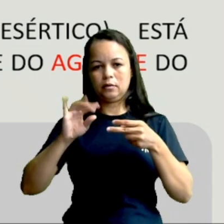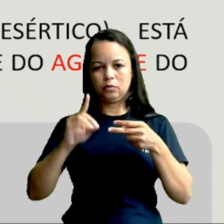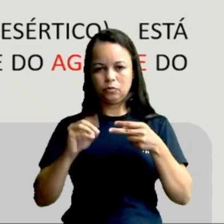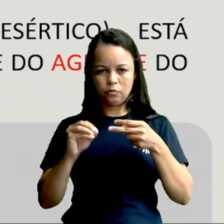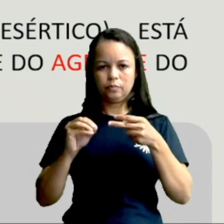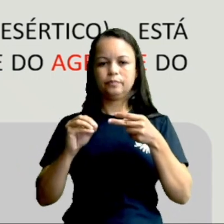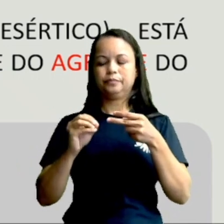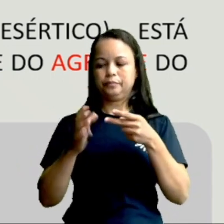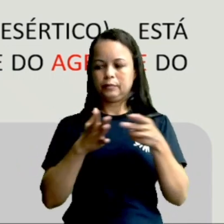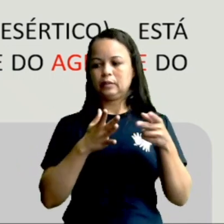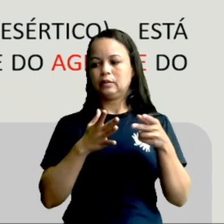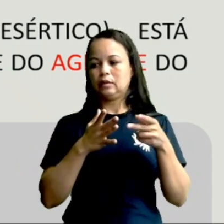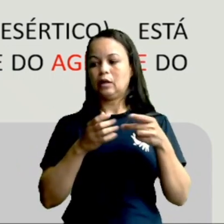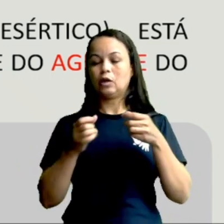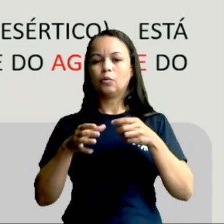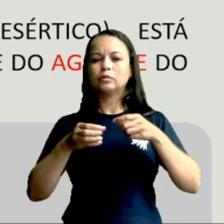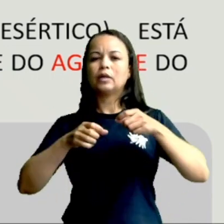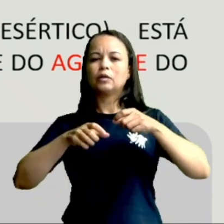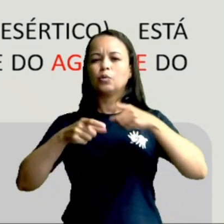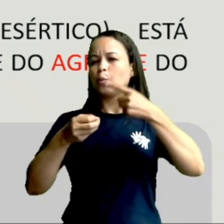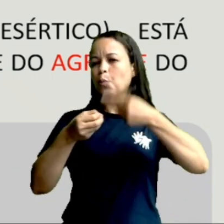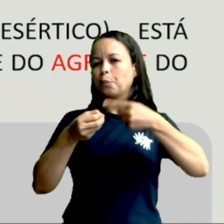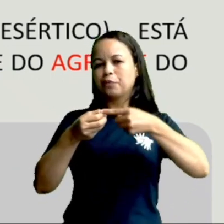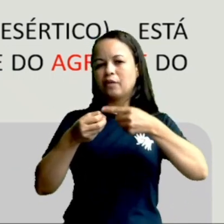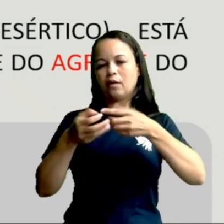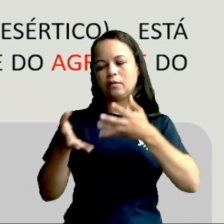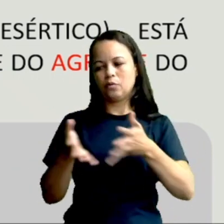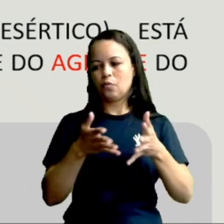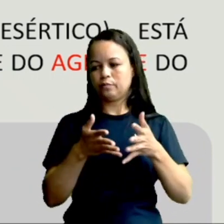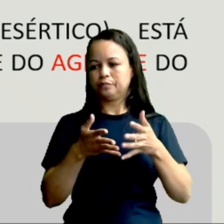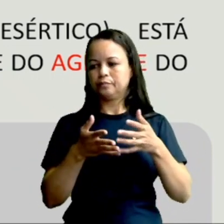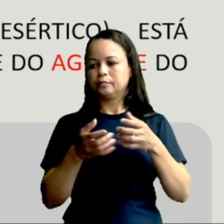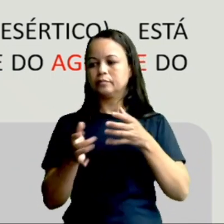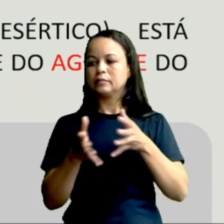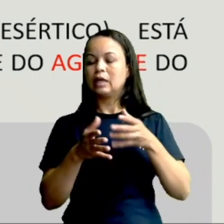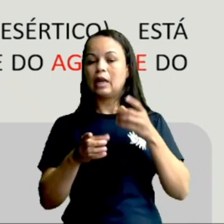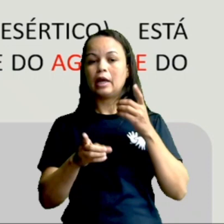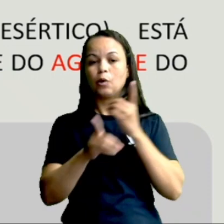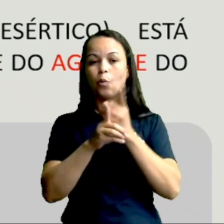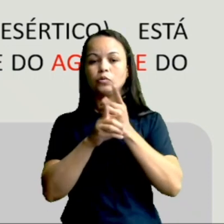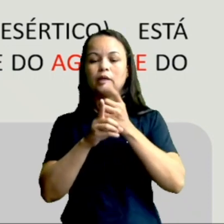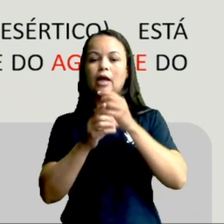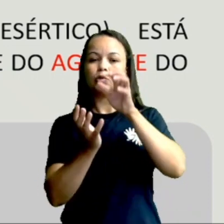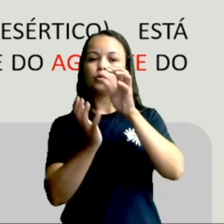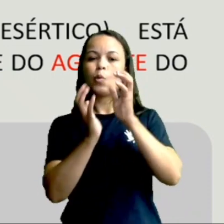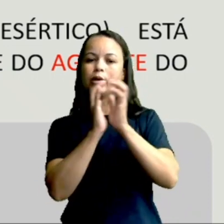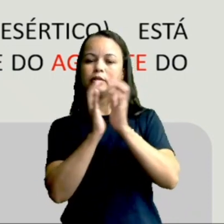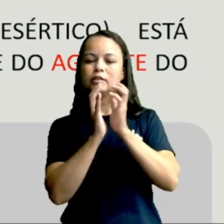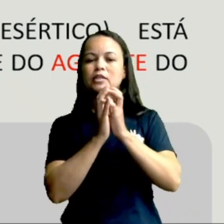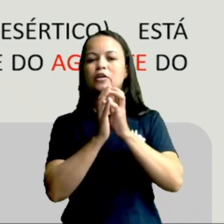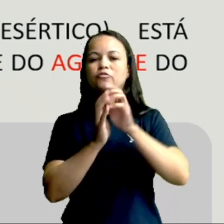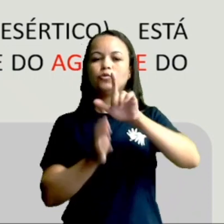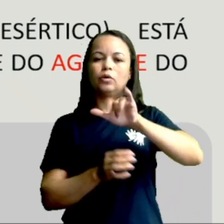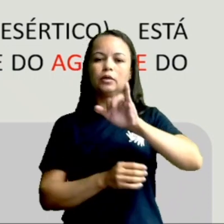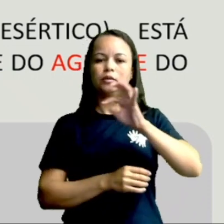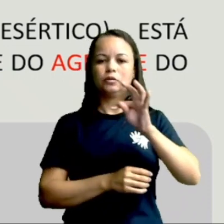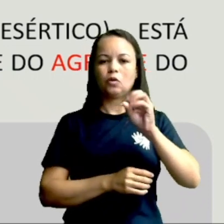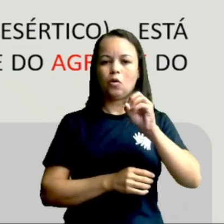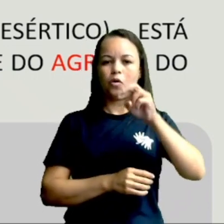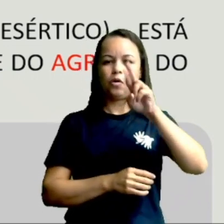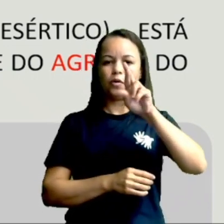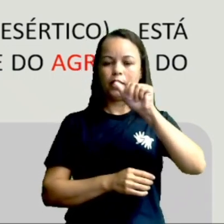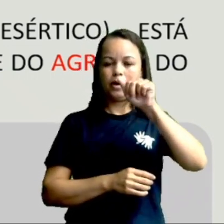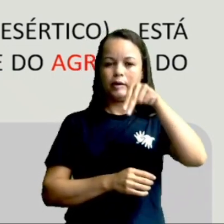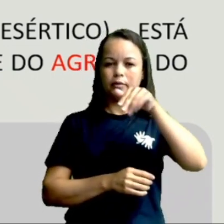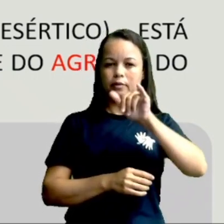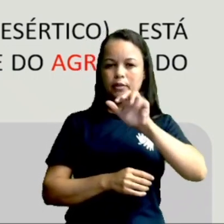O clima tropical úmido ele é encontrado na região metropolitana do Recife e em parte da zona da mata.